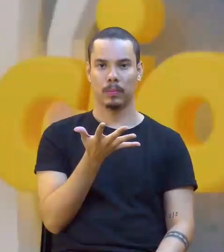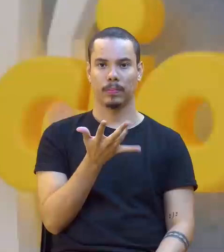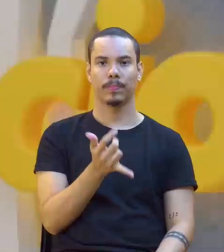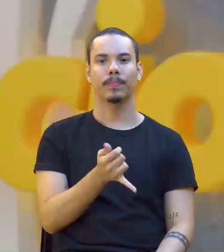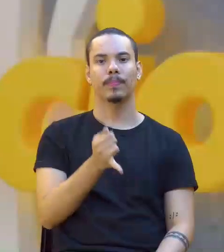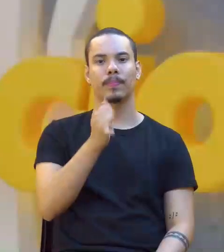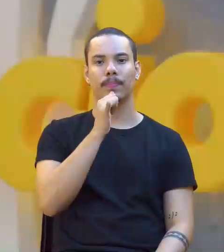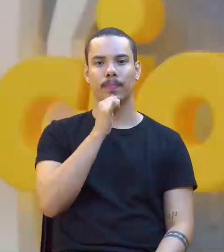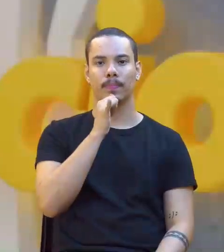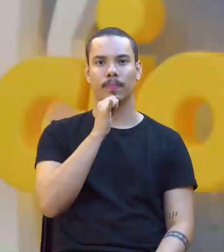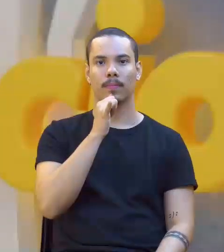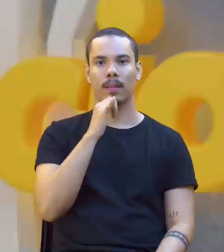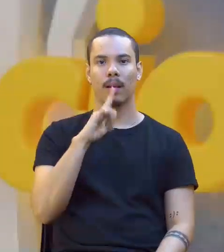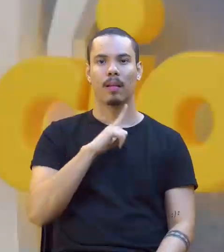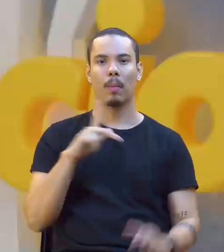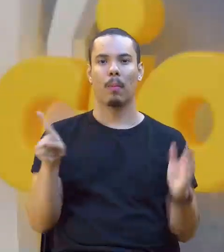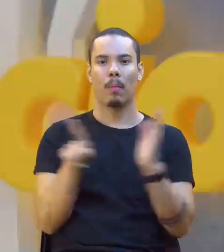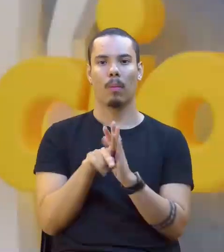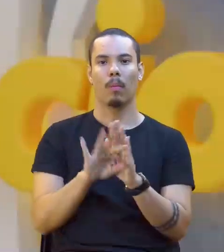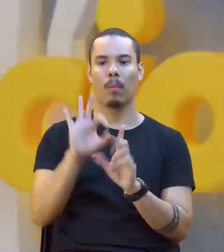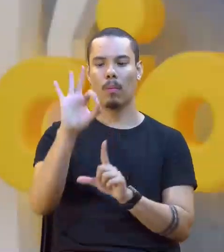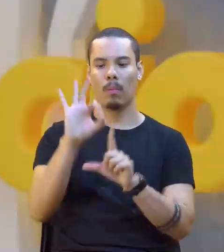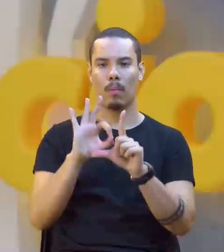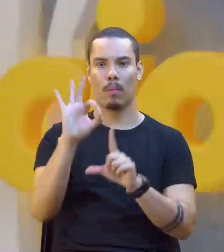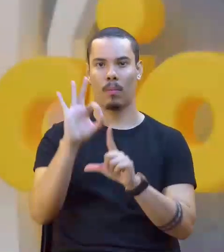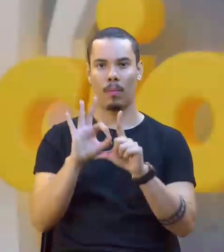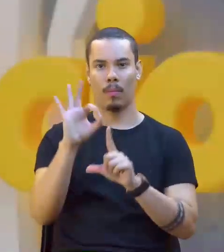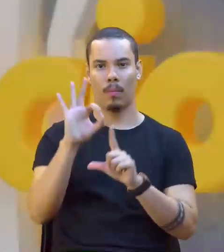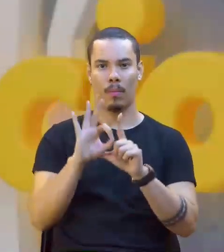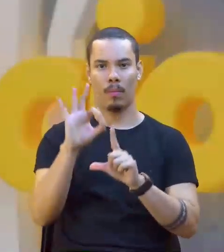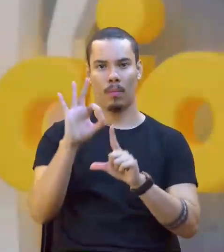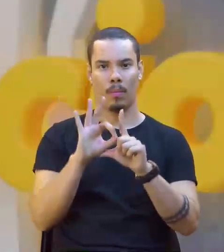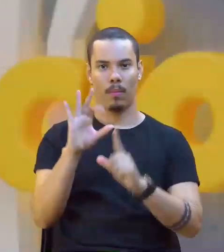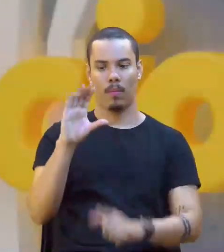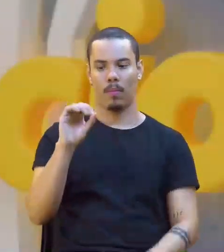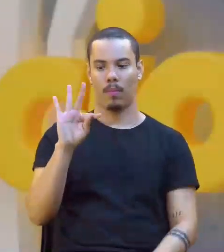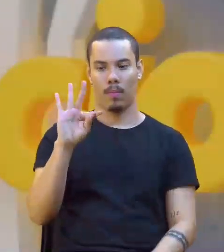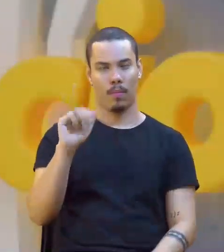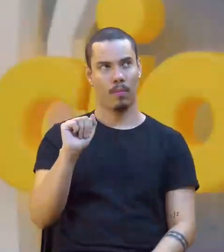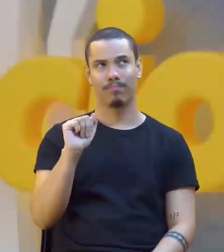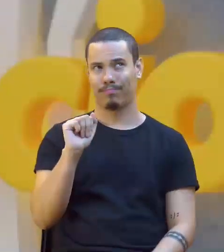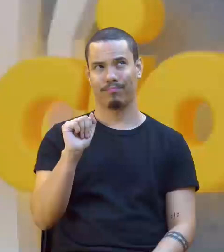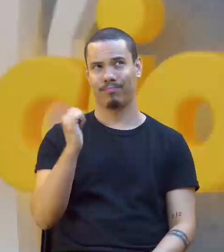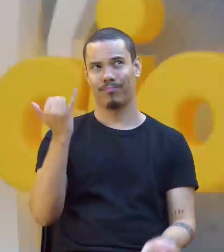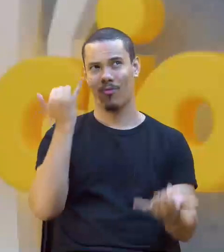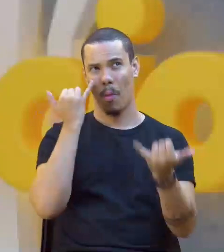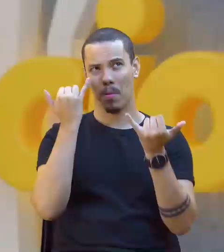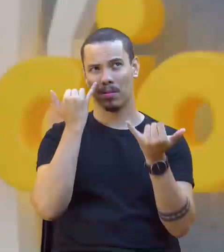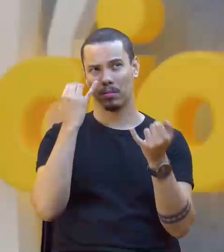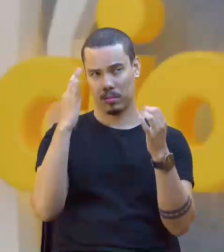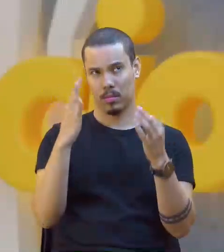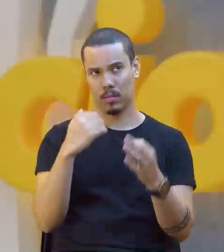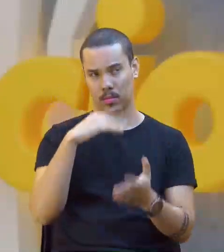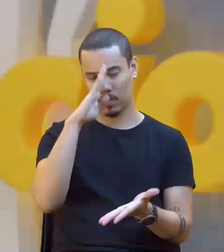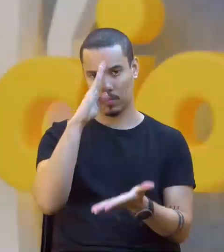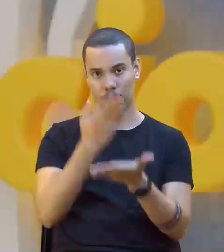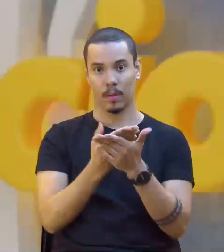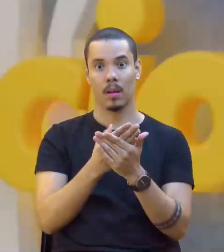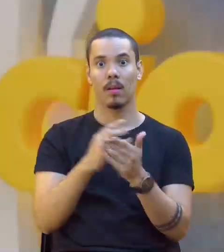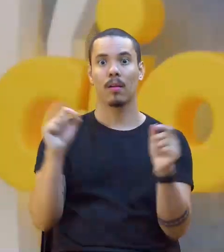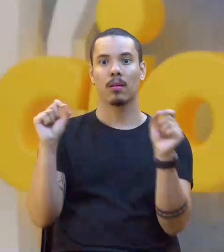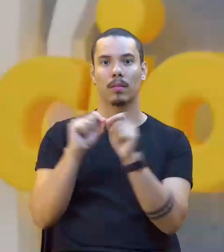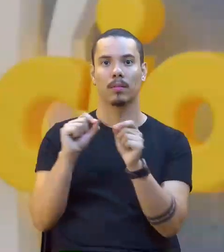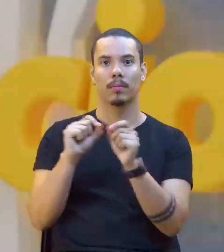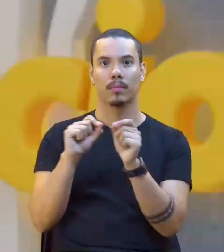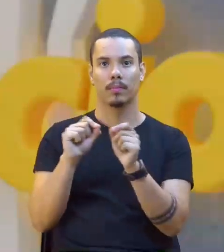as cotas, acho que as cotas, eu posso estar dando uma informação errada, mas eu creio que não. Quando eles fazem